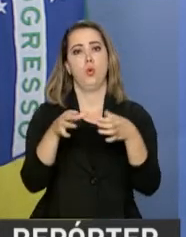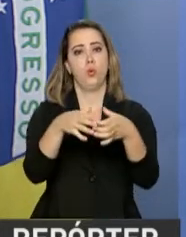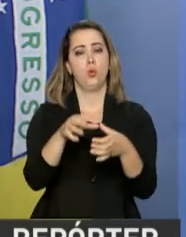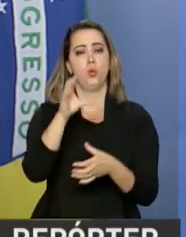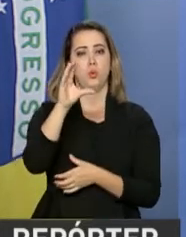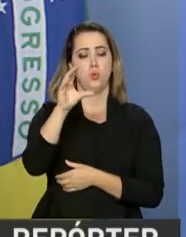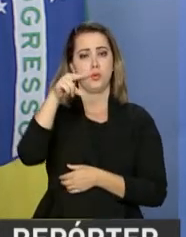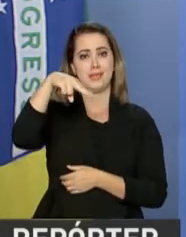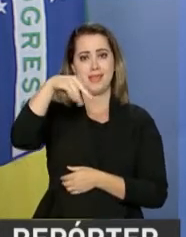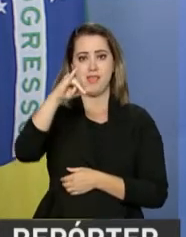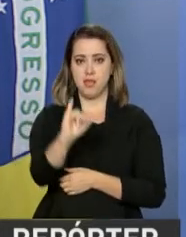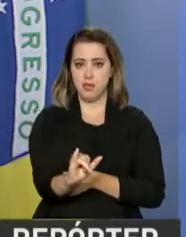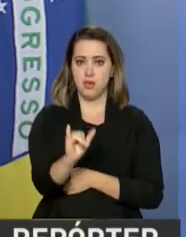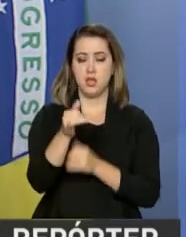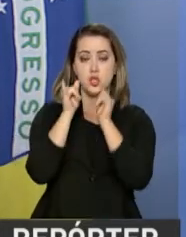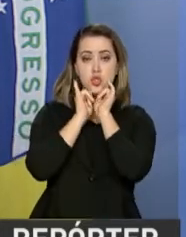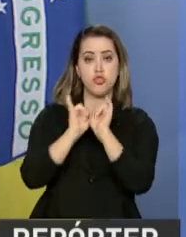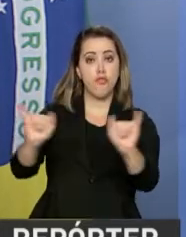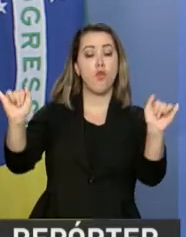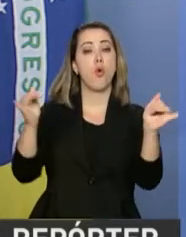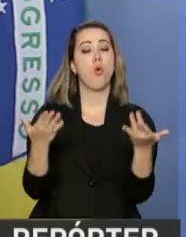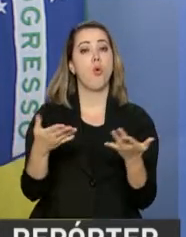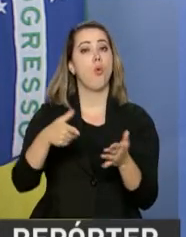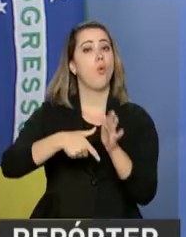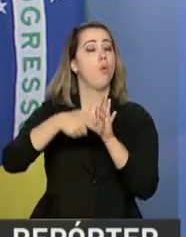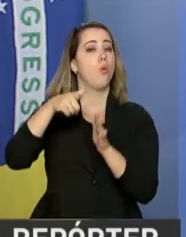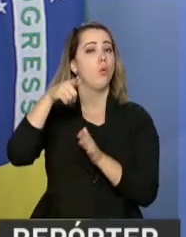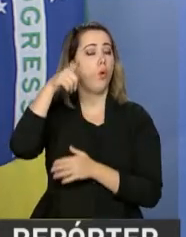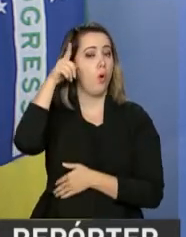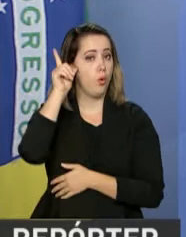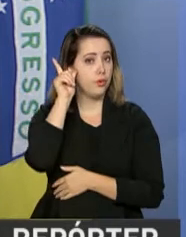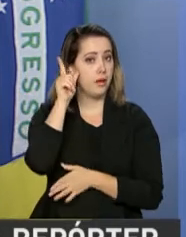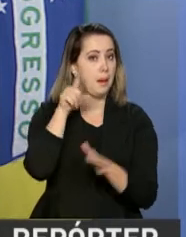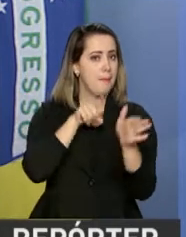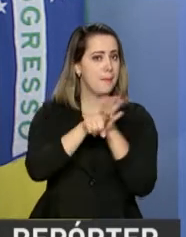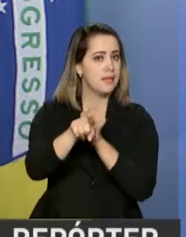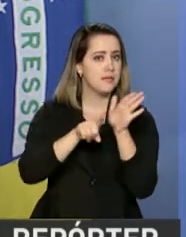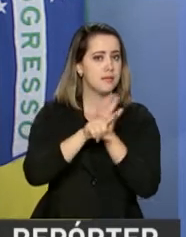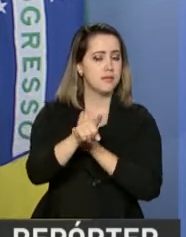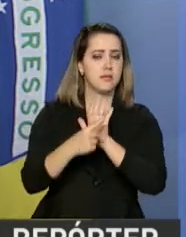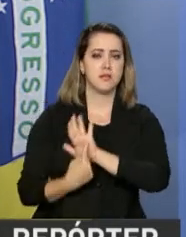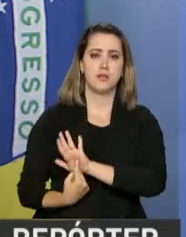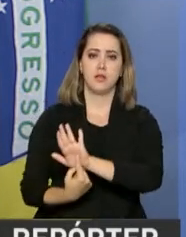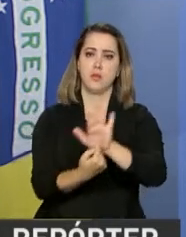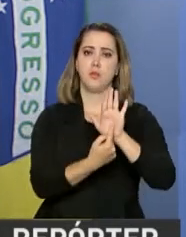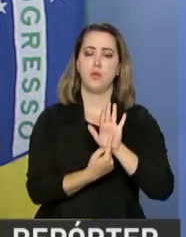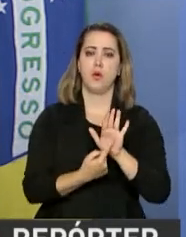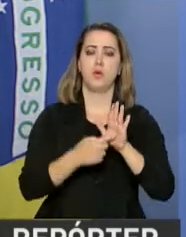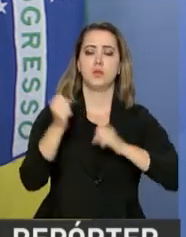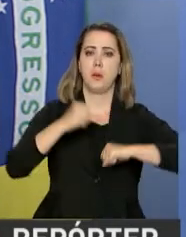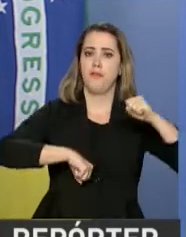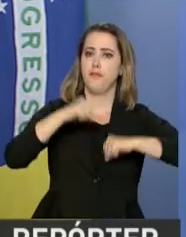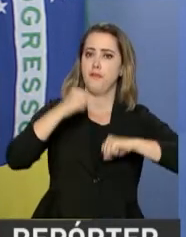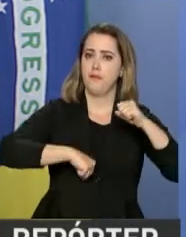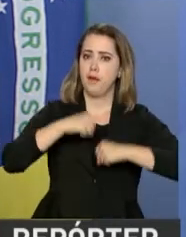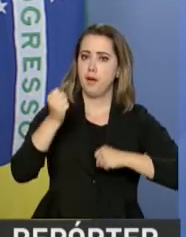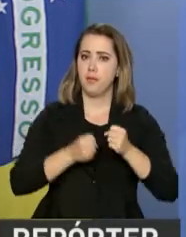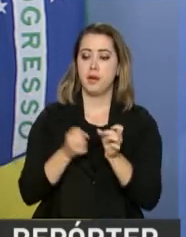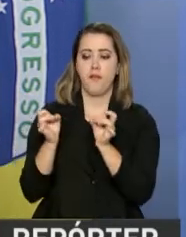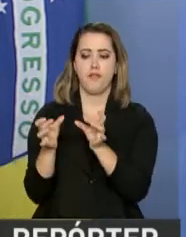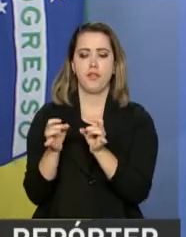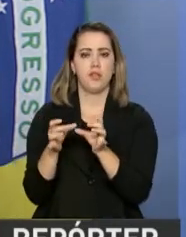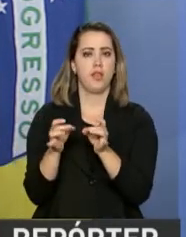cni divulgou ontem pesquisa que mostra que as vendas das fábricas brasileiras aumentaram em maio